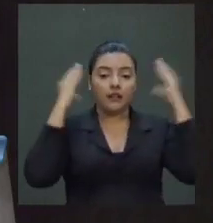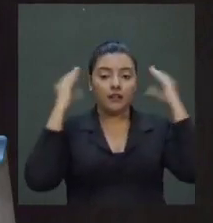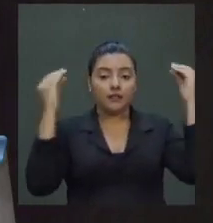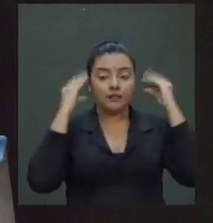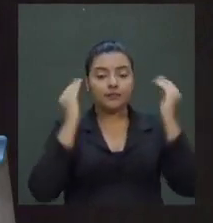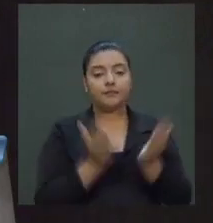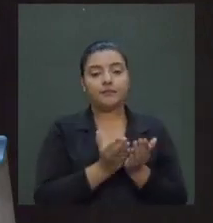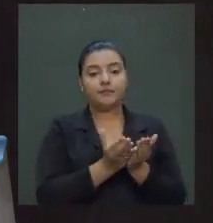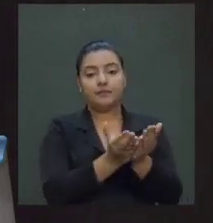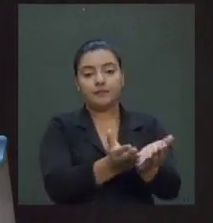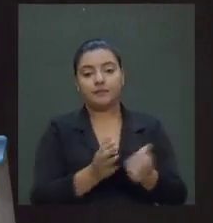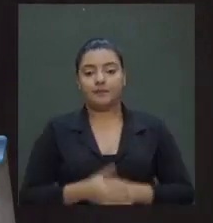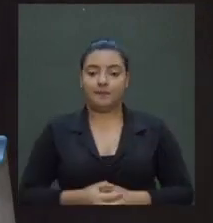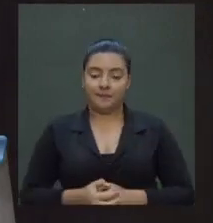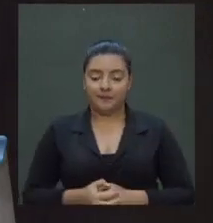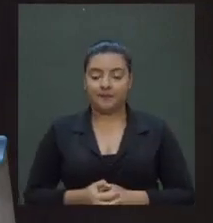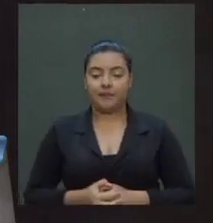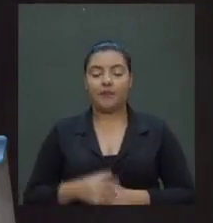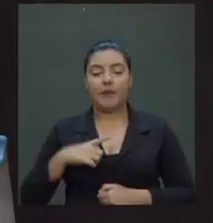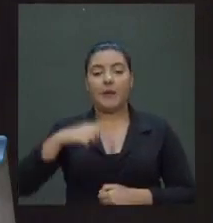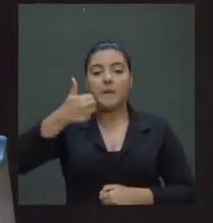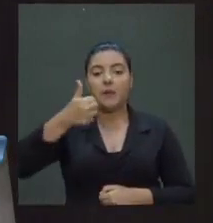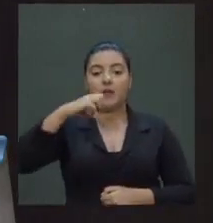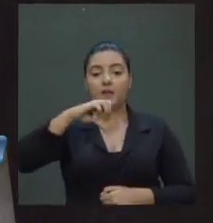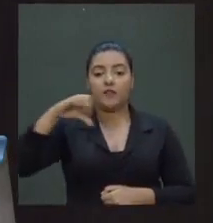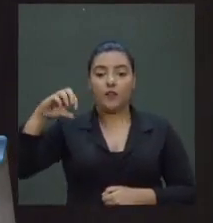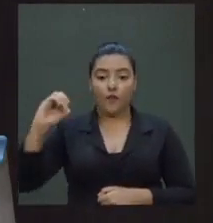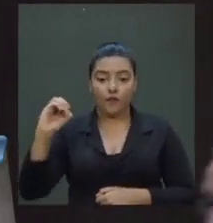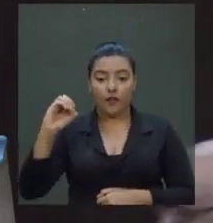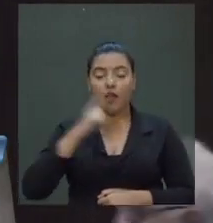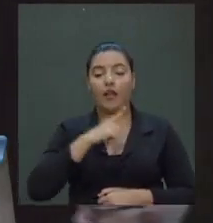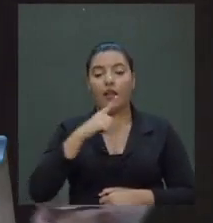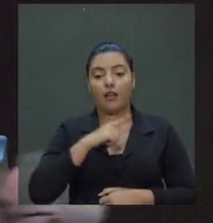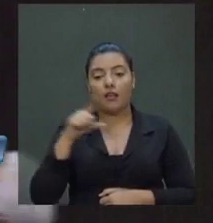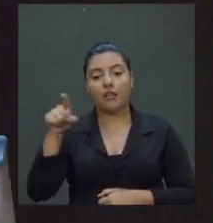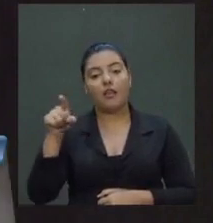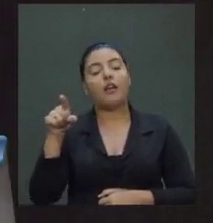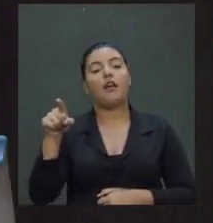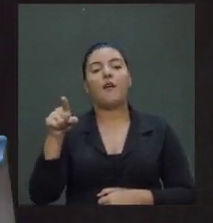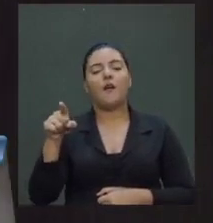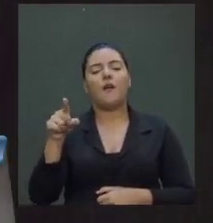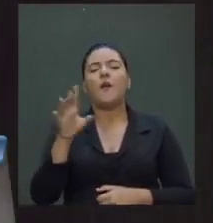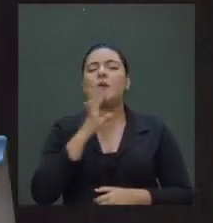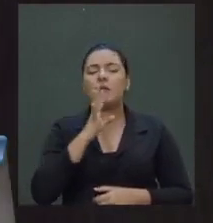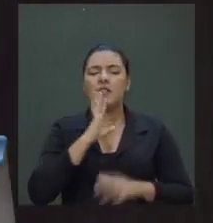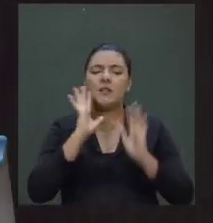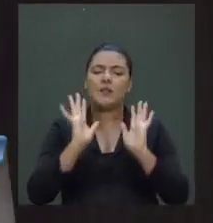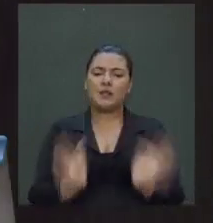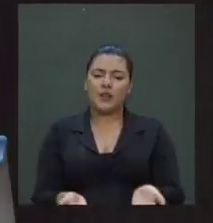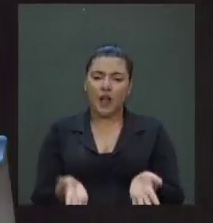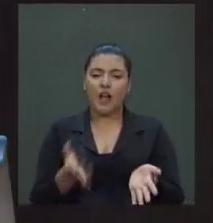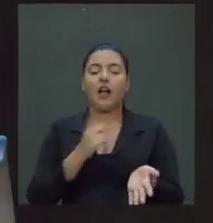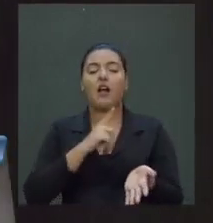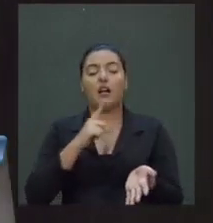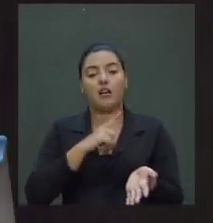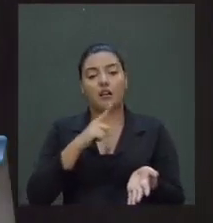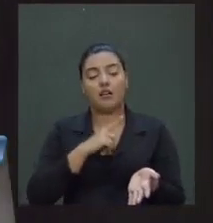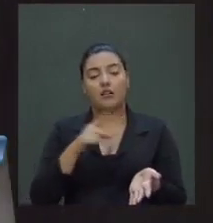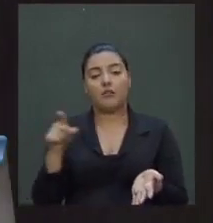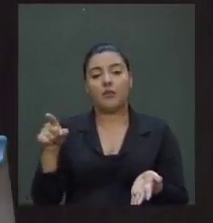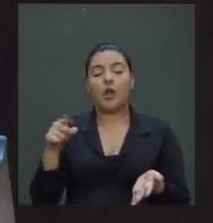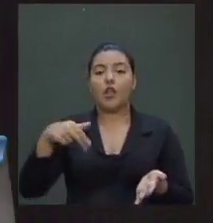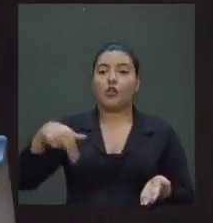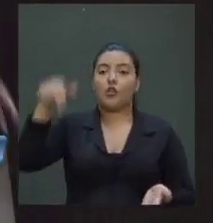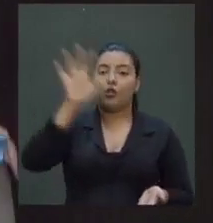Isso nos anos 90, repetindo uma certa receita, que era uma receita muito conhecida nos anos 50, de que a saída para o